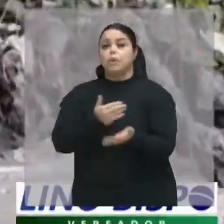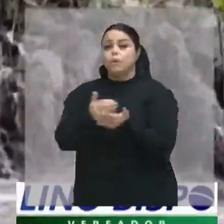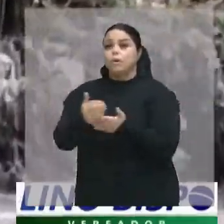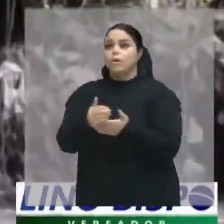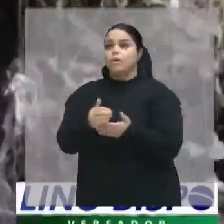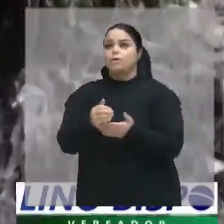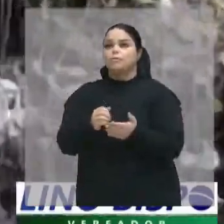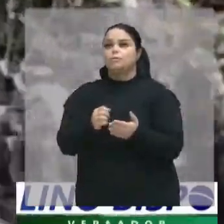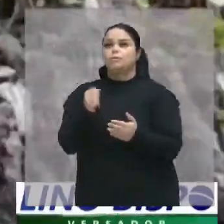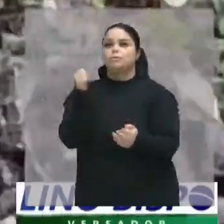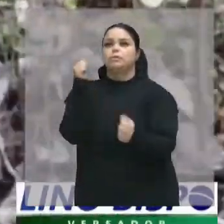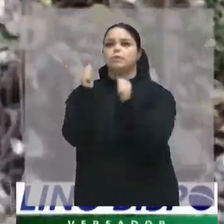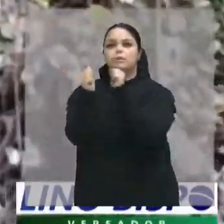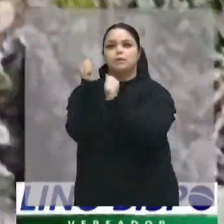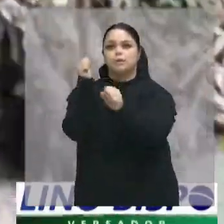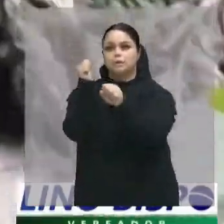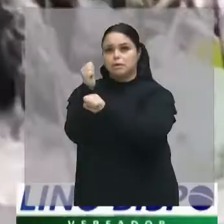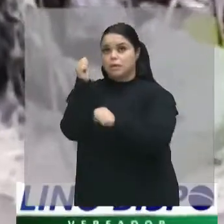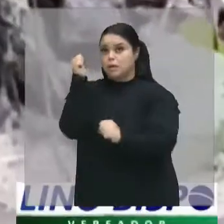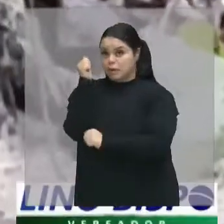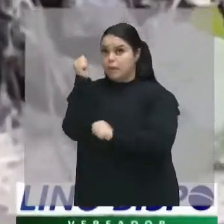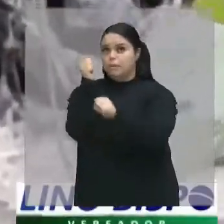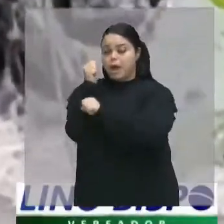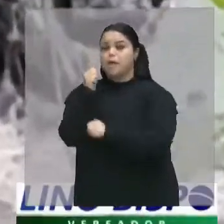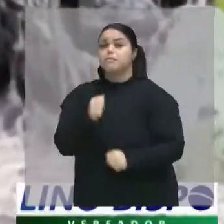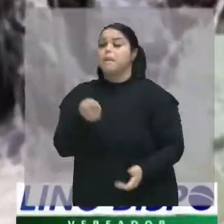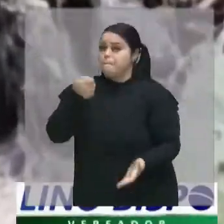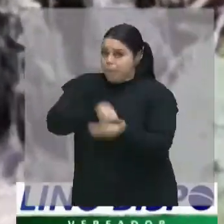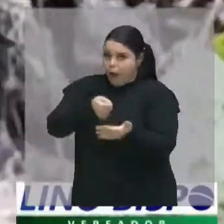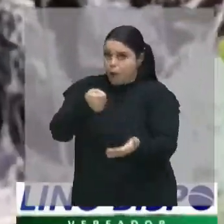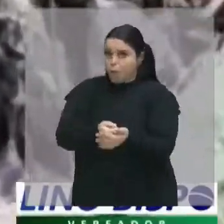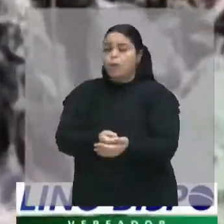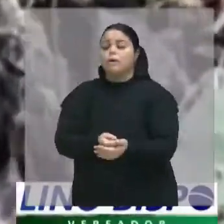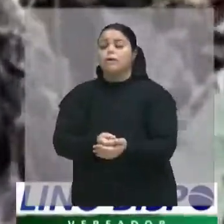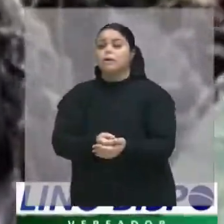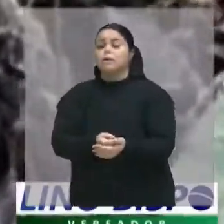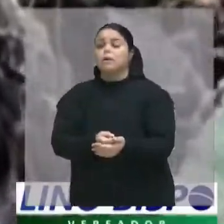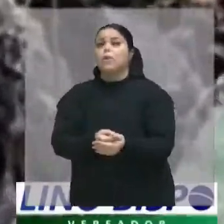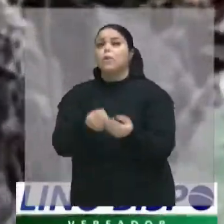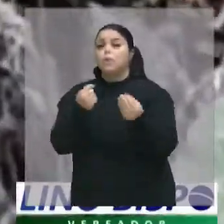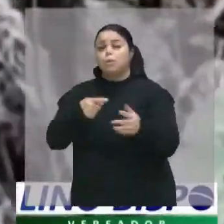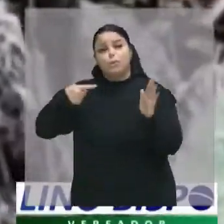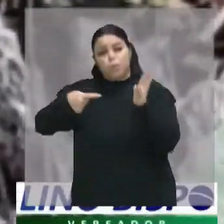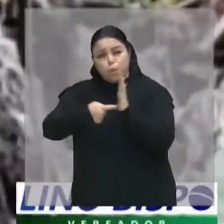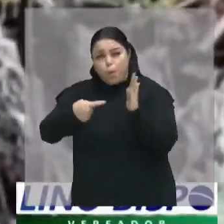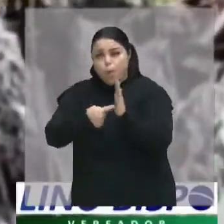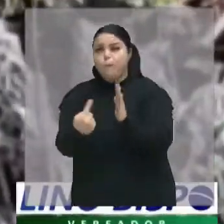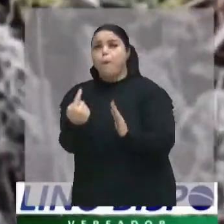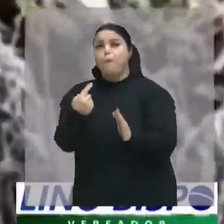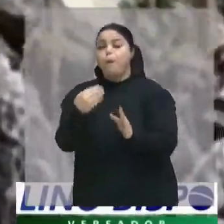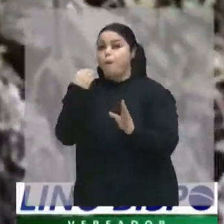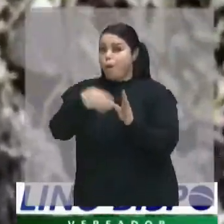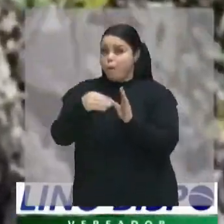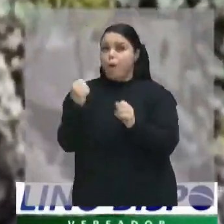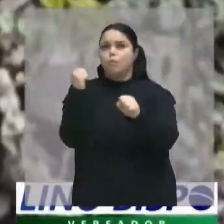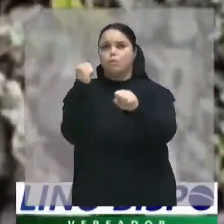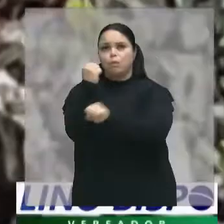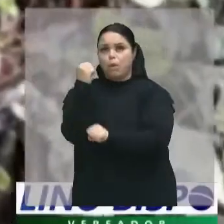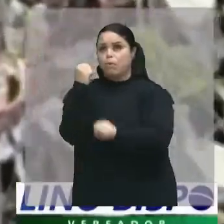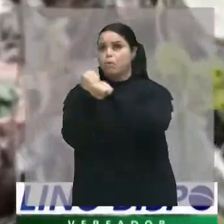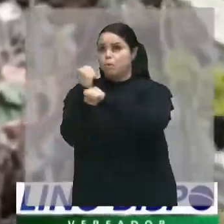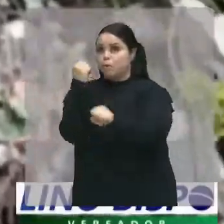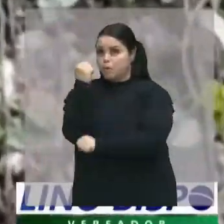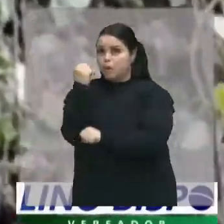Rio Senhorinha. Vê se pode uma situação dessa. Nós denunciamos, mandamos para a Sabesp a